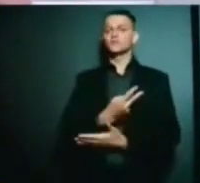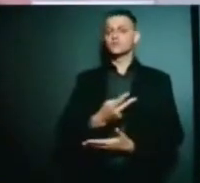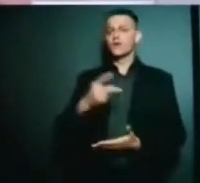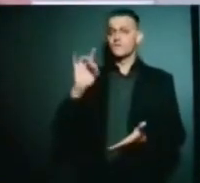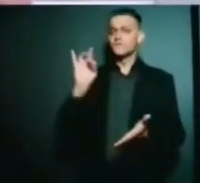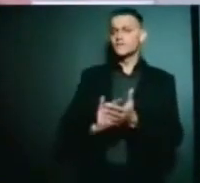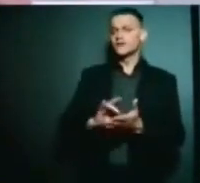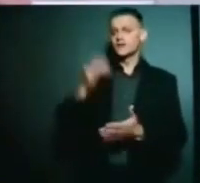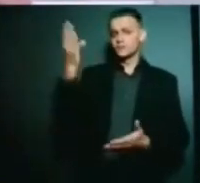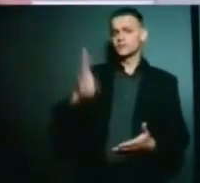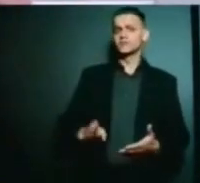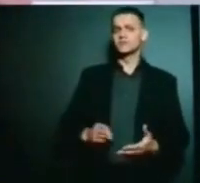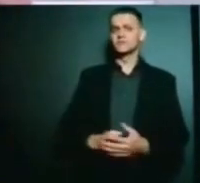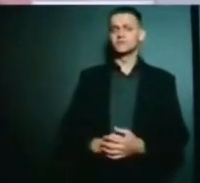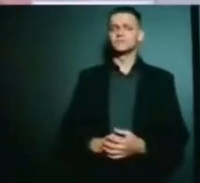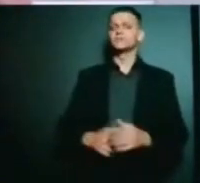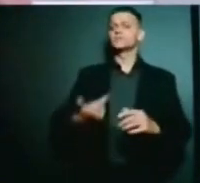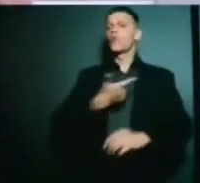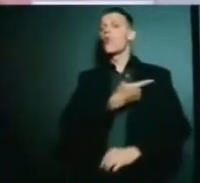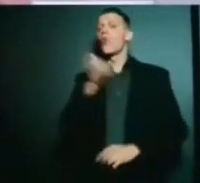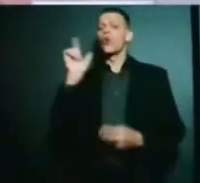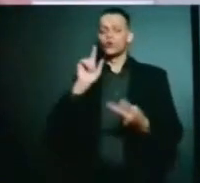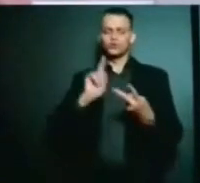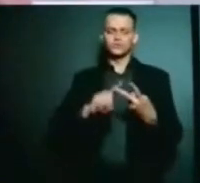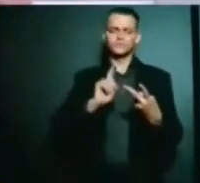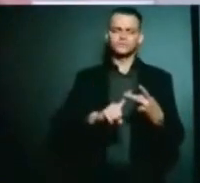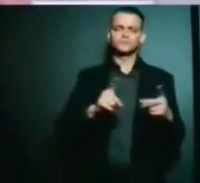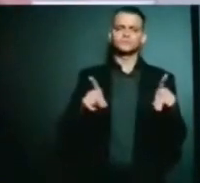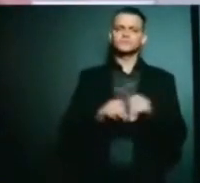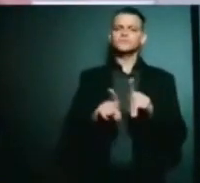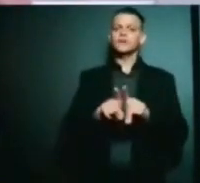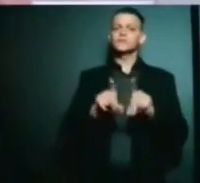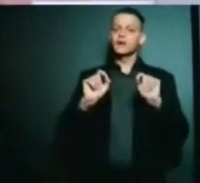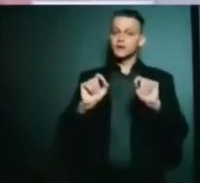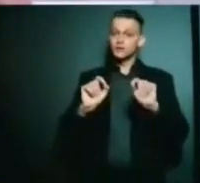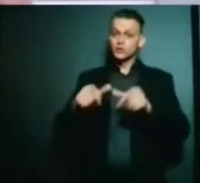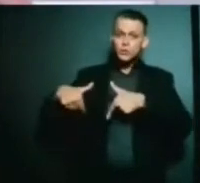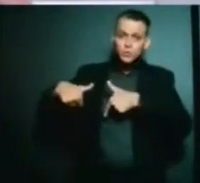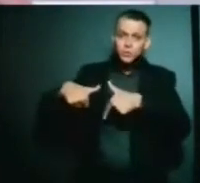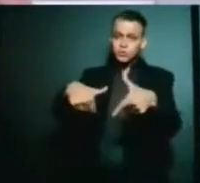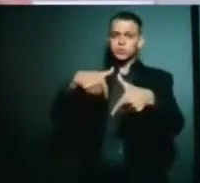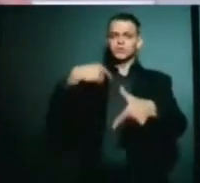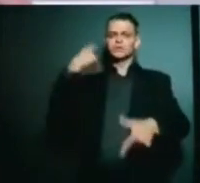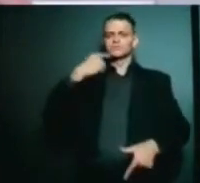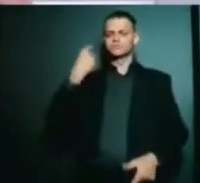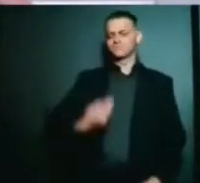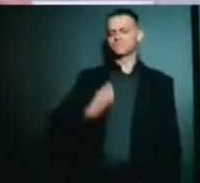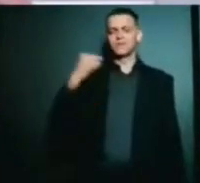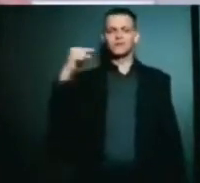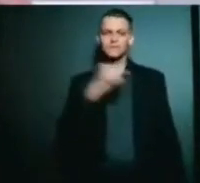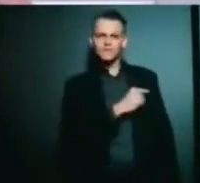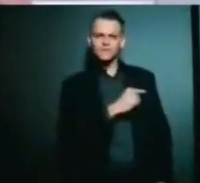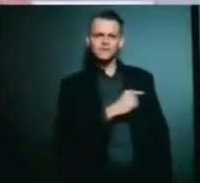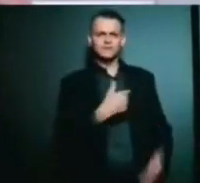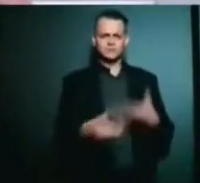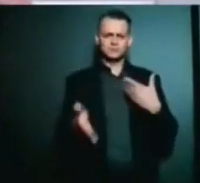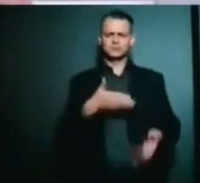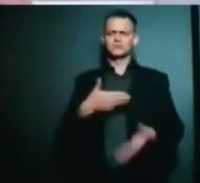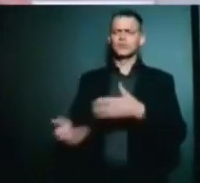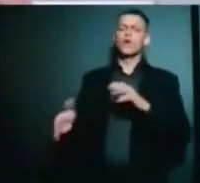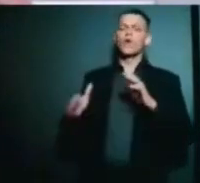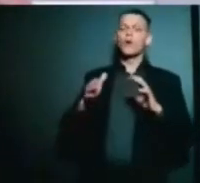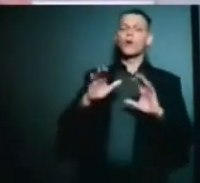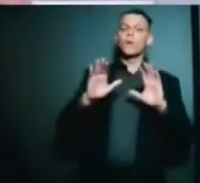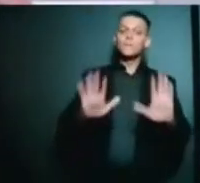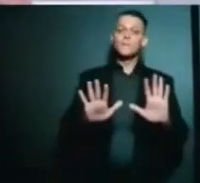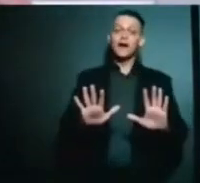Brasil. E a outra ação que também valentes advogados, e aqui, né, tanto faz, mas são homens e